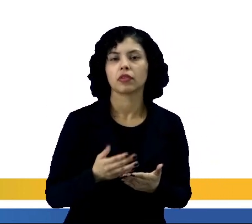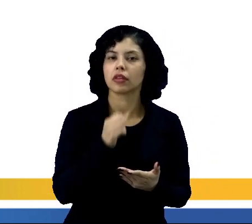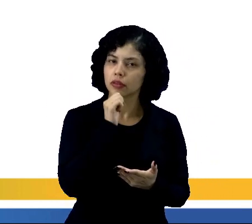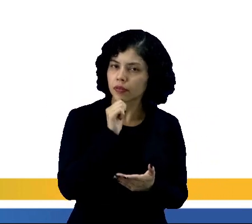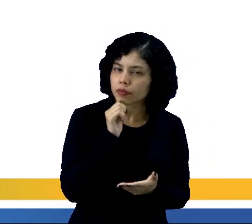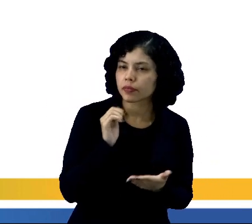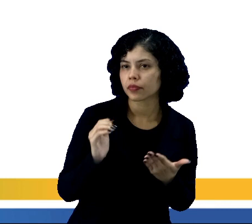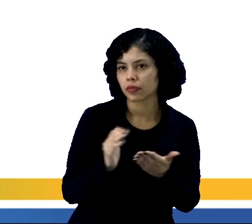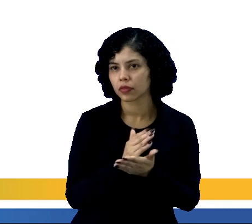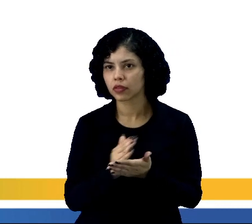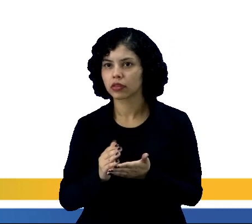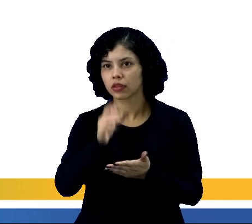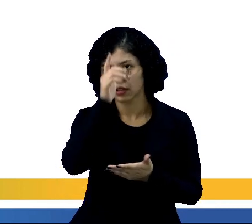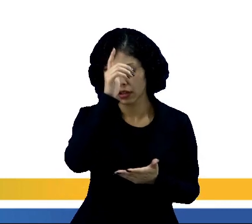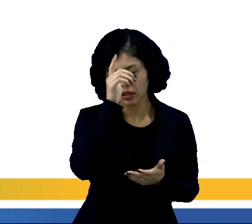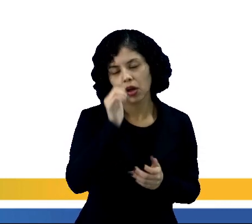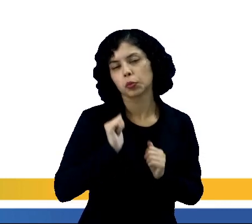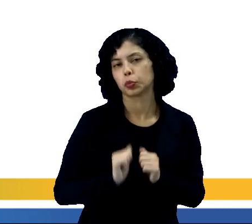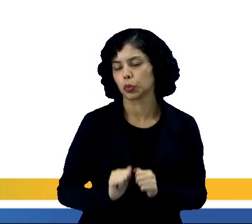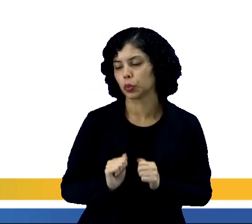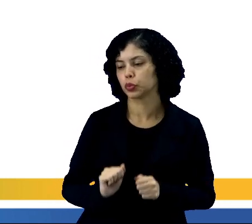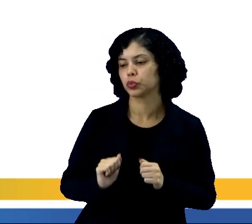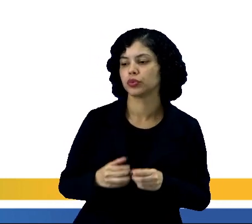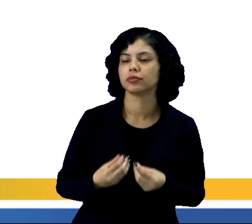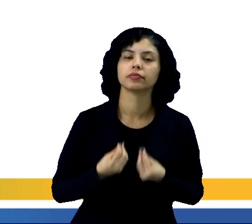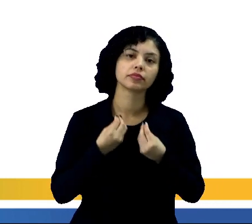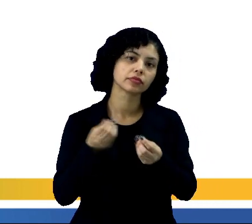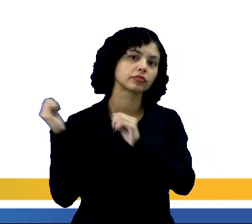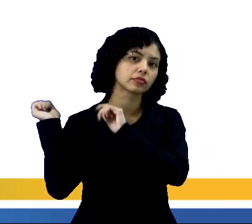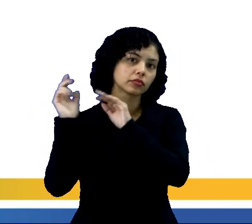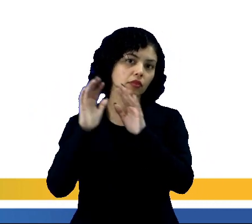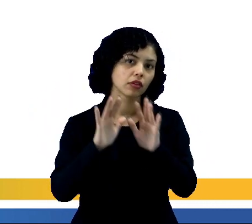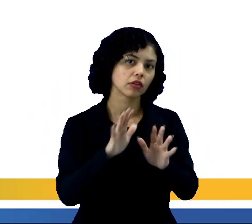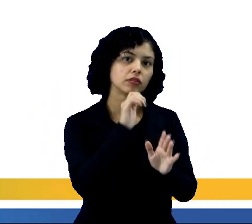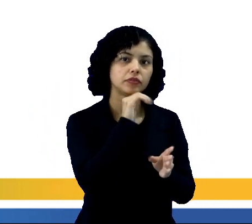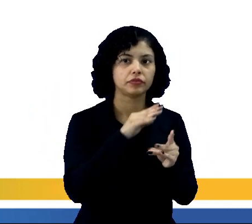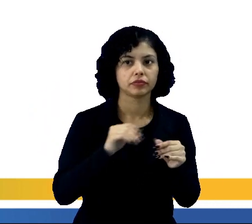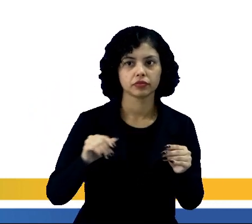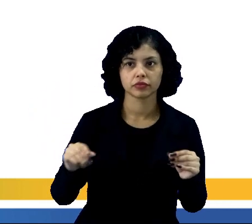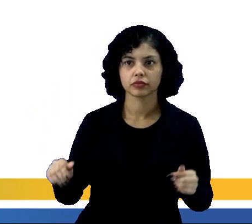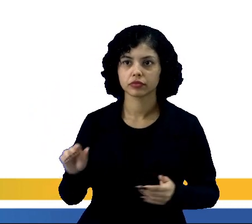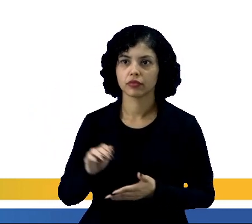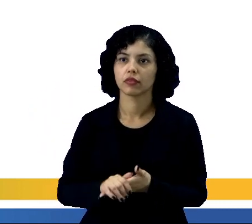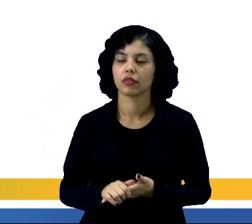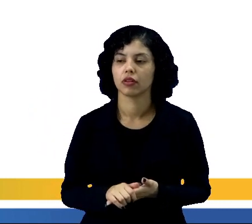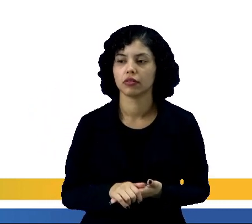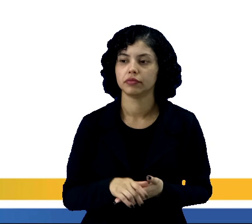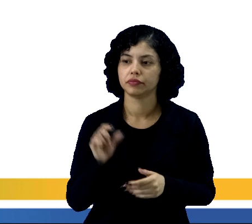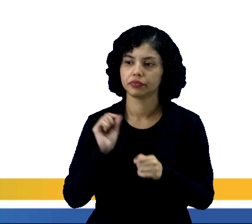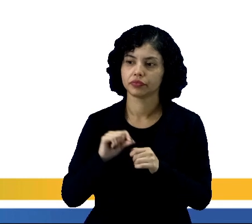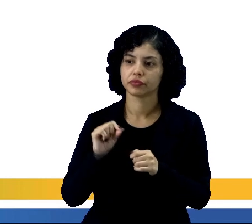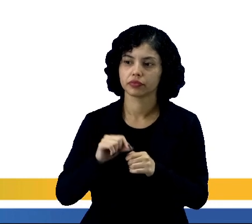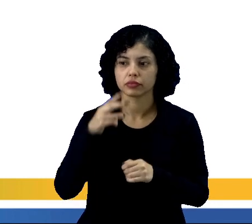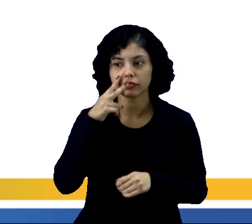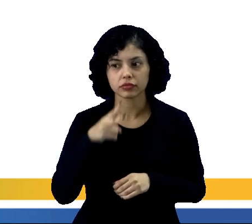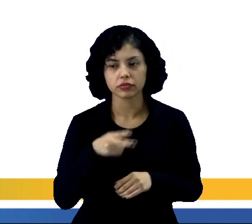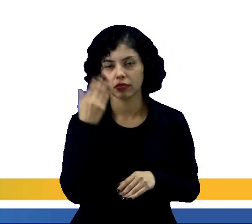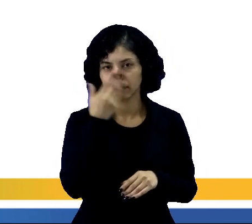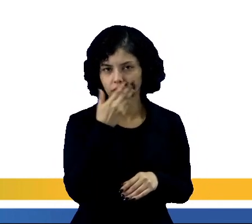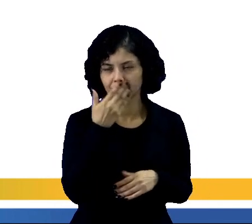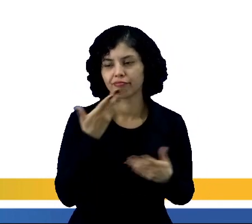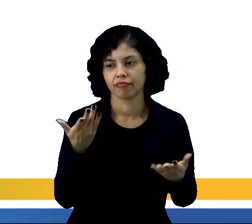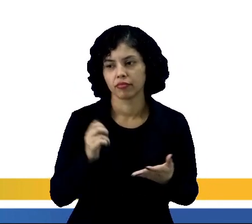cederam ali as pressões alemãs, e permitiram que os alemães invadissem, o território da Tchecoslováquia, fazendo aí aquela vista